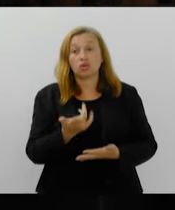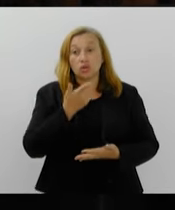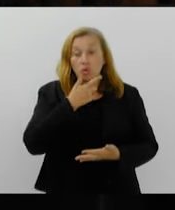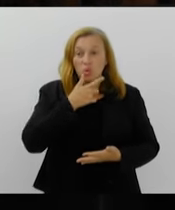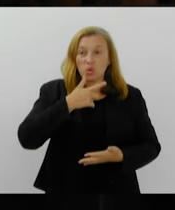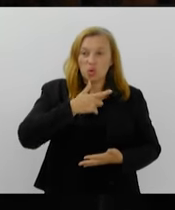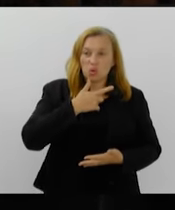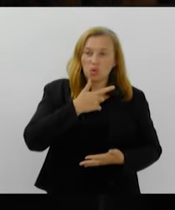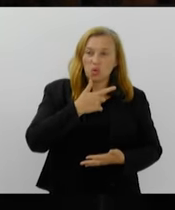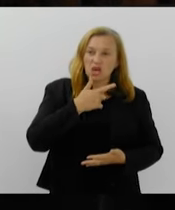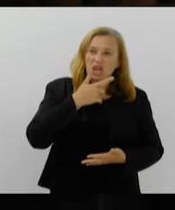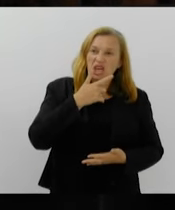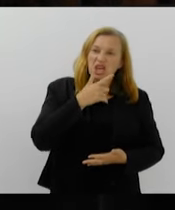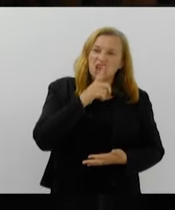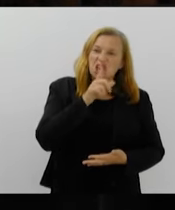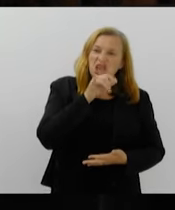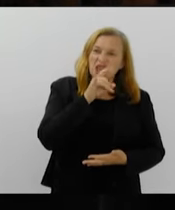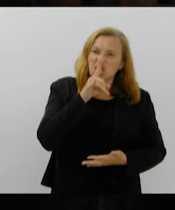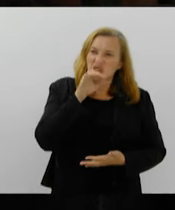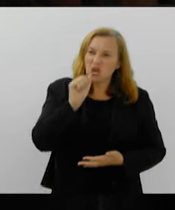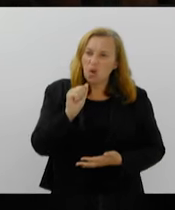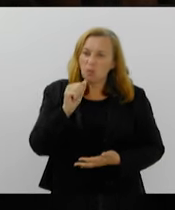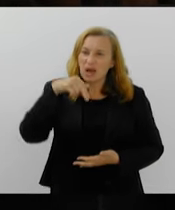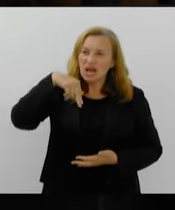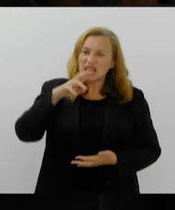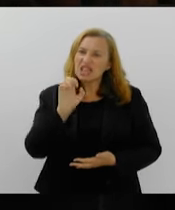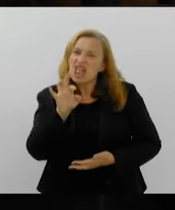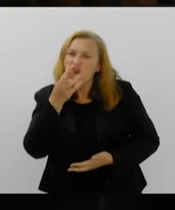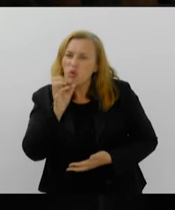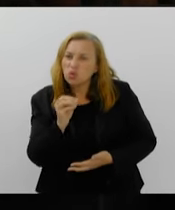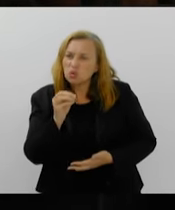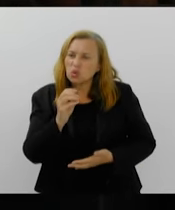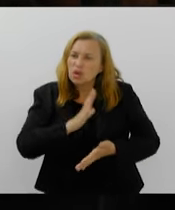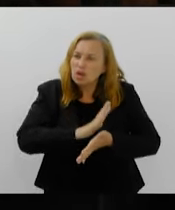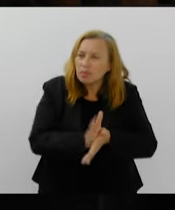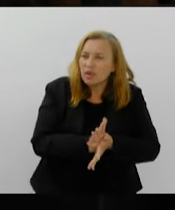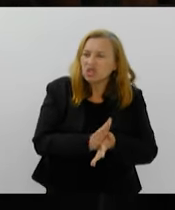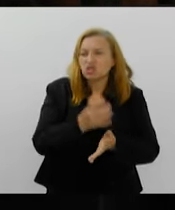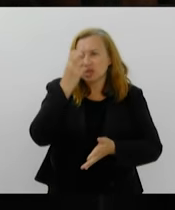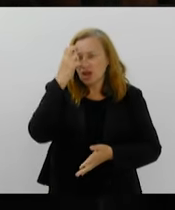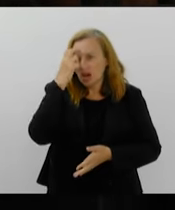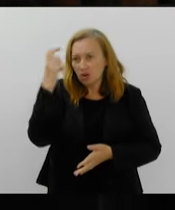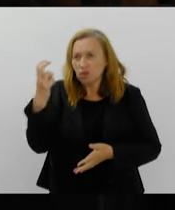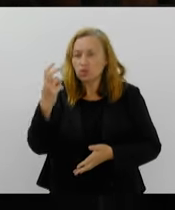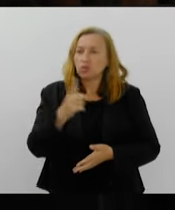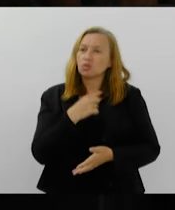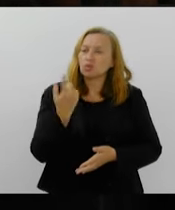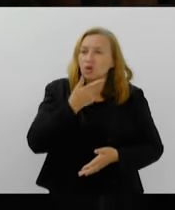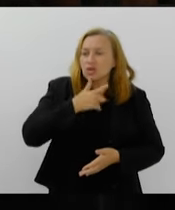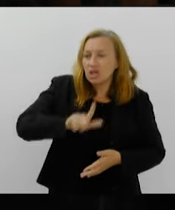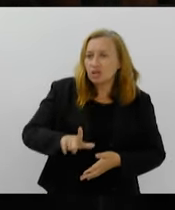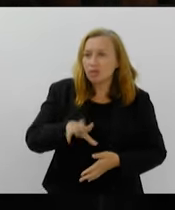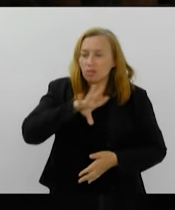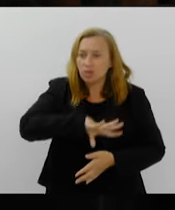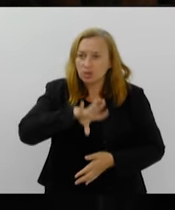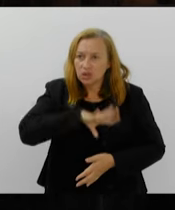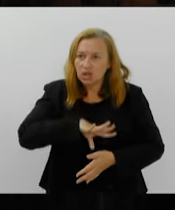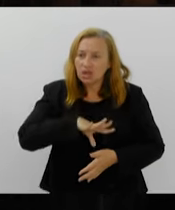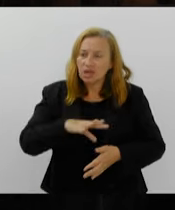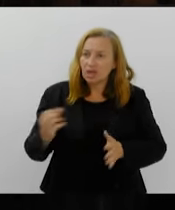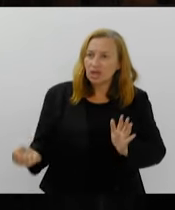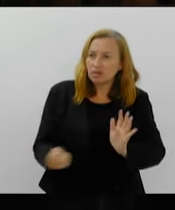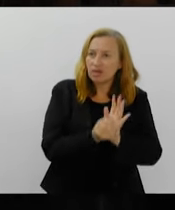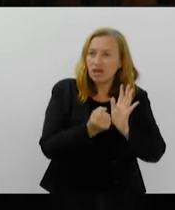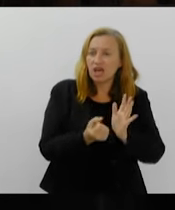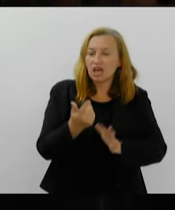neutro uma tentativa de assassinar a nossa cultura e assassinar o nosso idioma tentando lobotomizar as